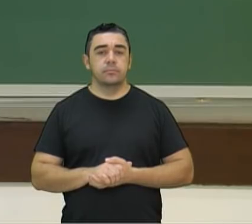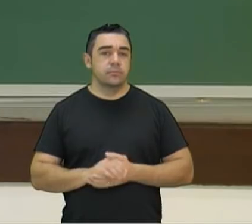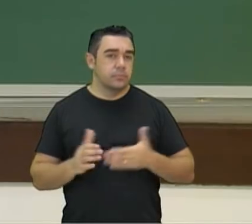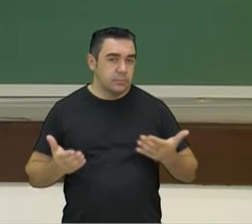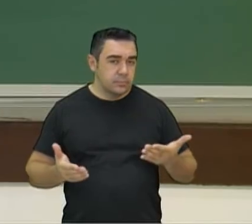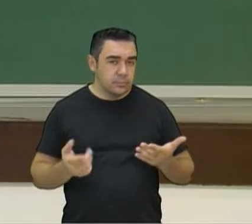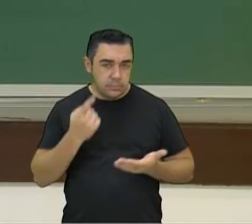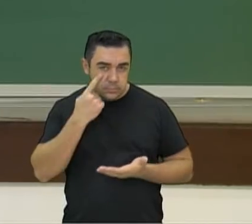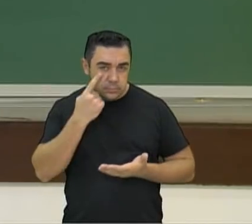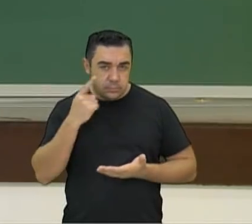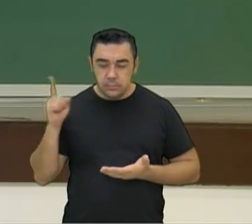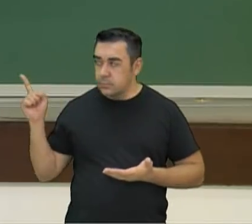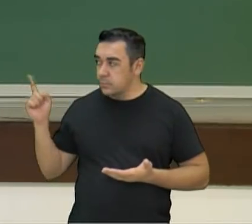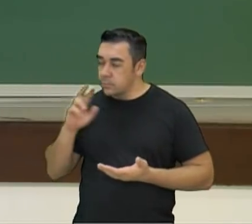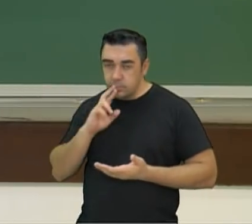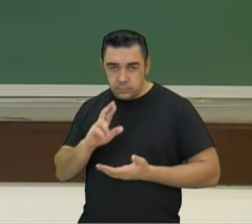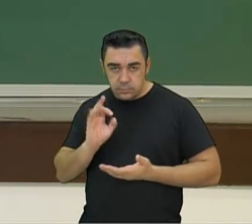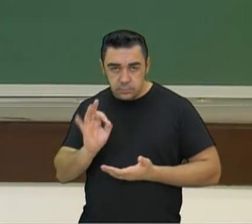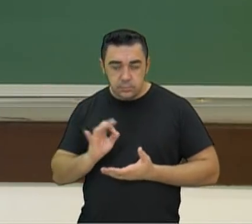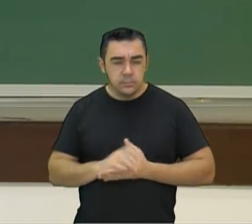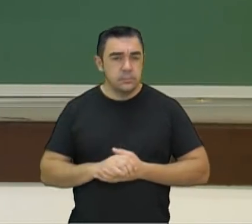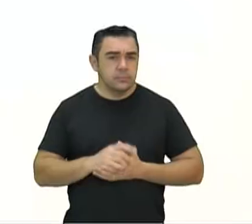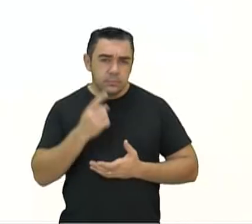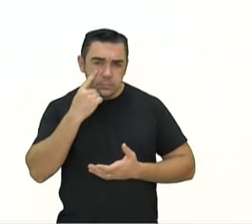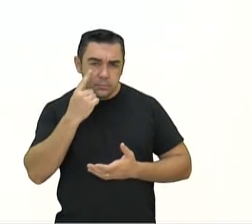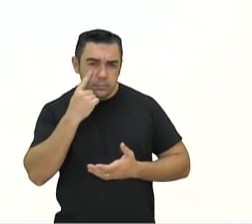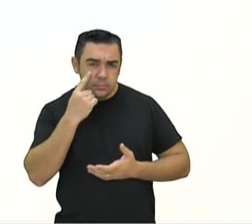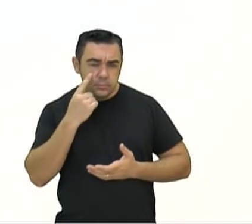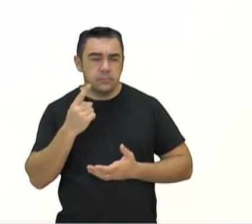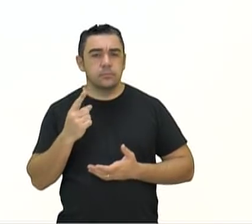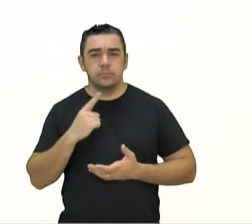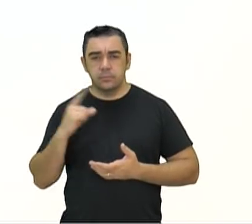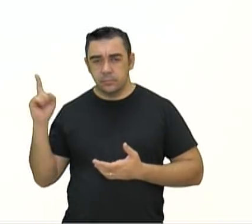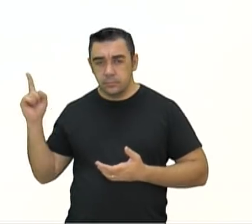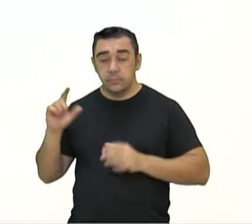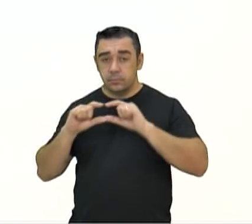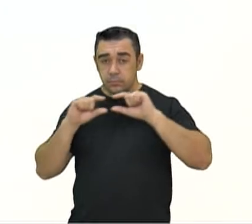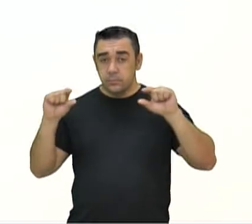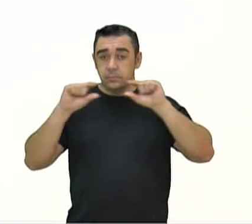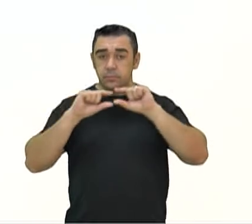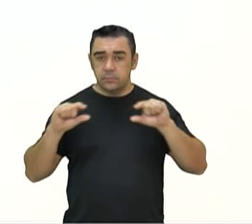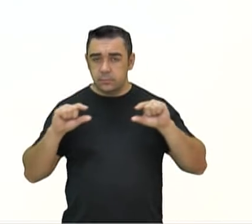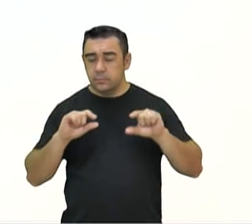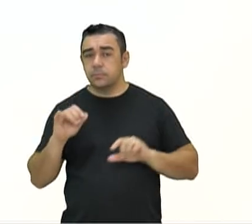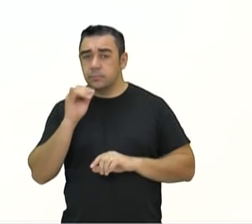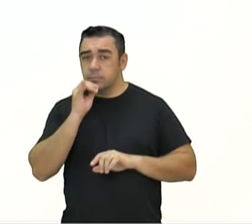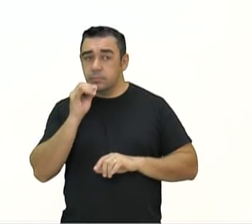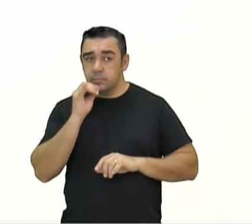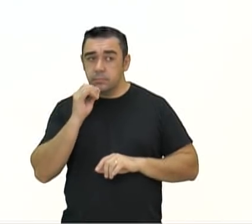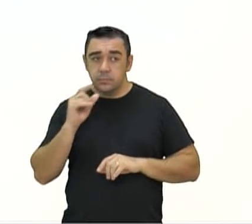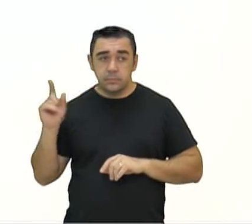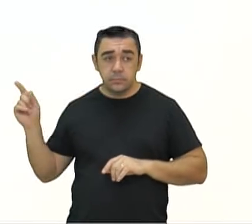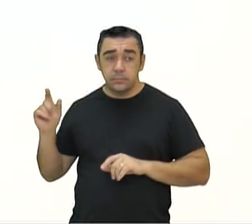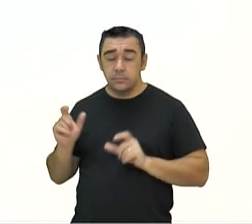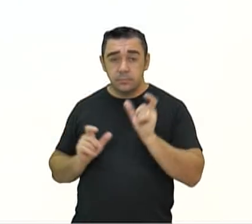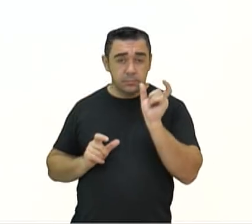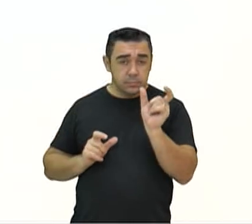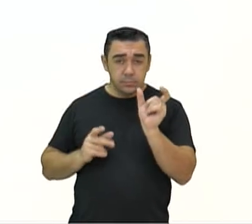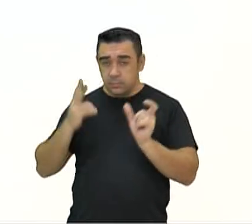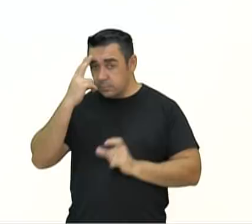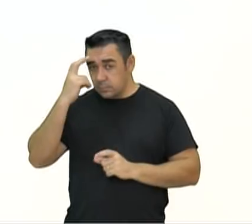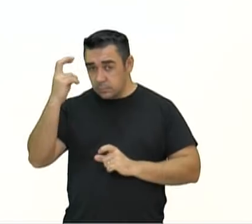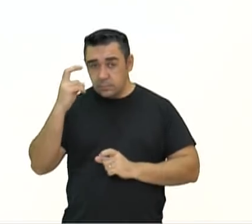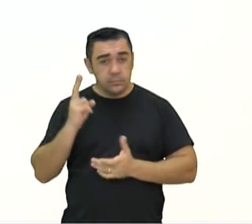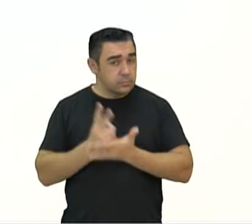Então, galera, vamos verificar aí quem acertou. Então, vejam, em todas as frases, os exemplos, né, a palavra inteligente